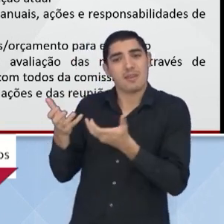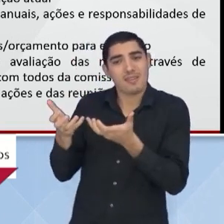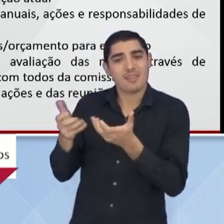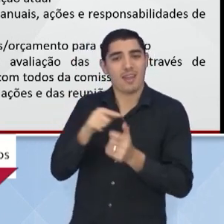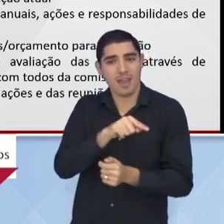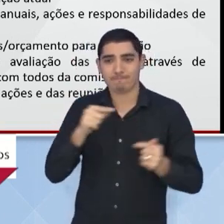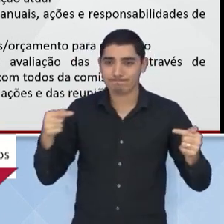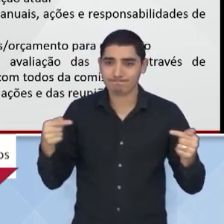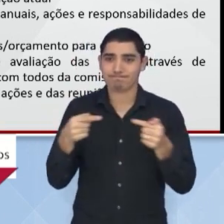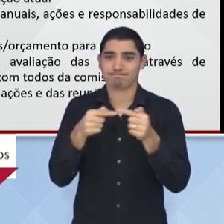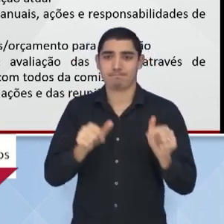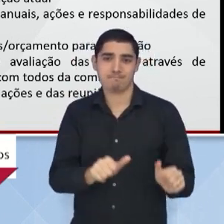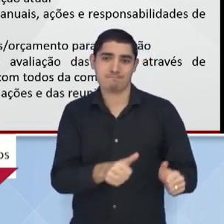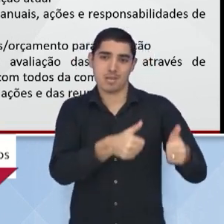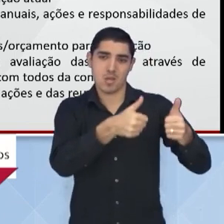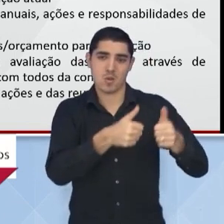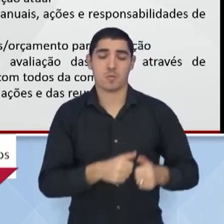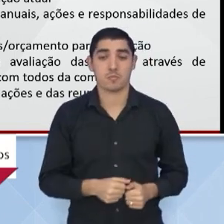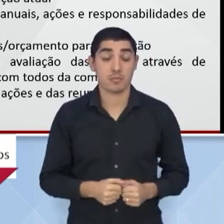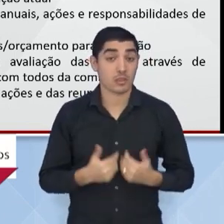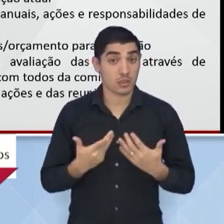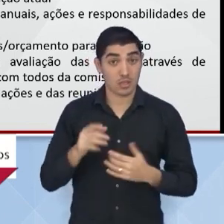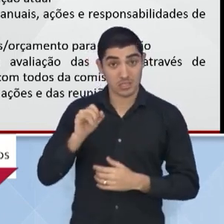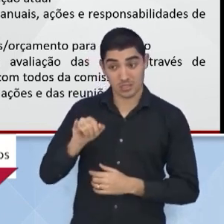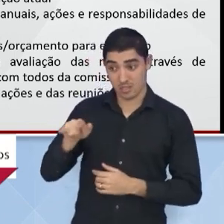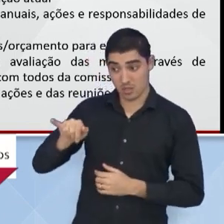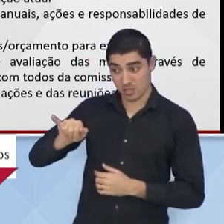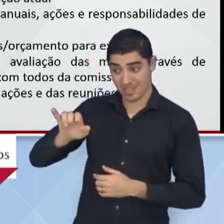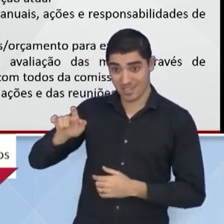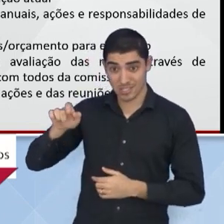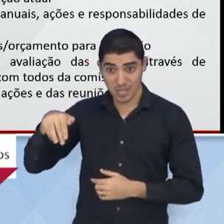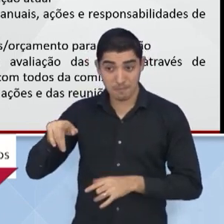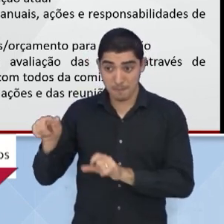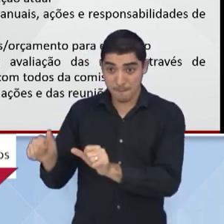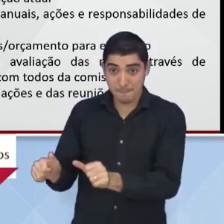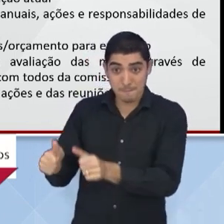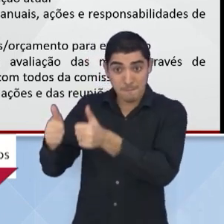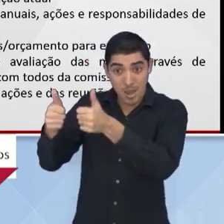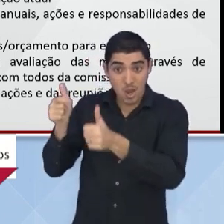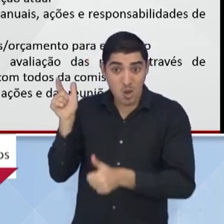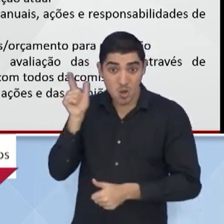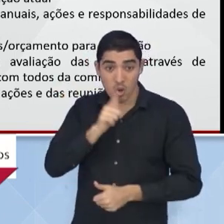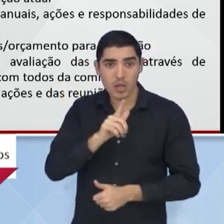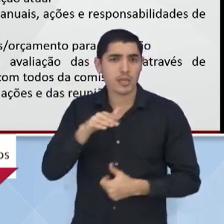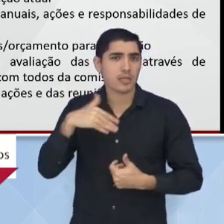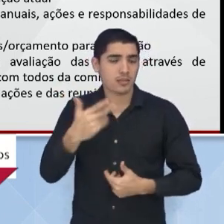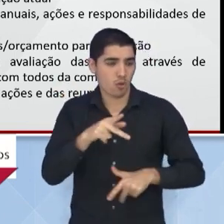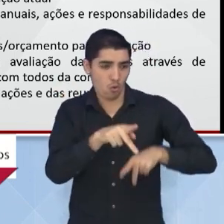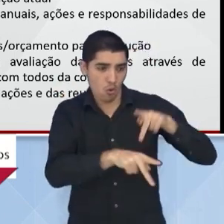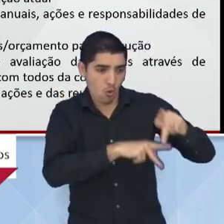disse o nosso Presidente melhorando o índice consequentemente a prestação de serviço paraa população as